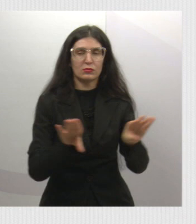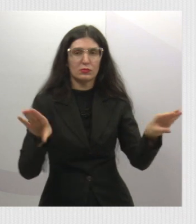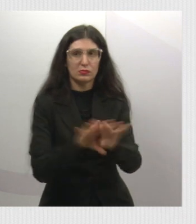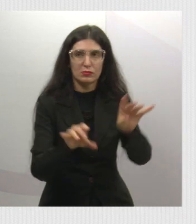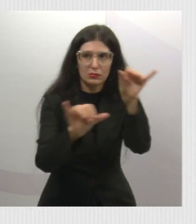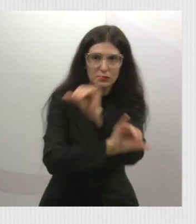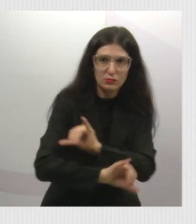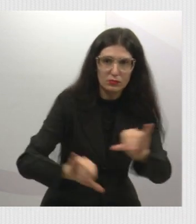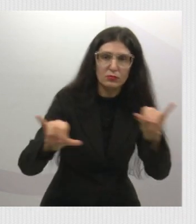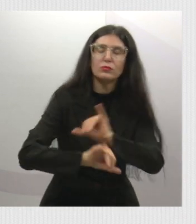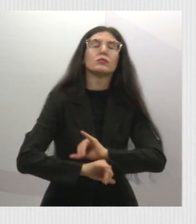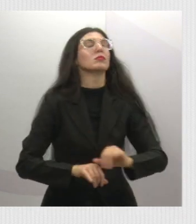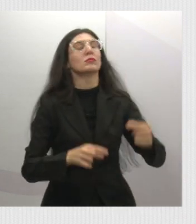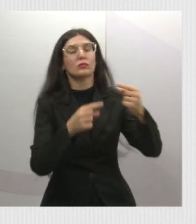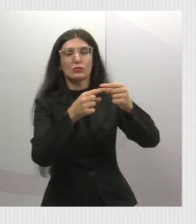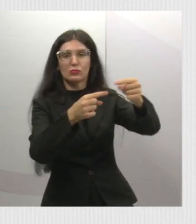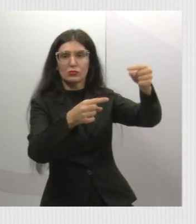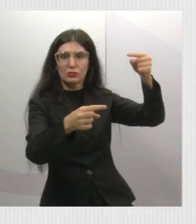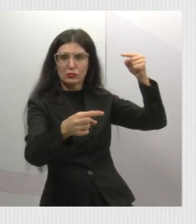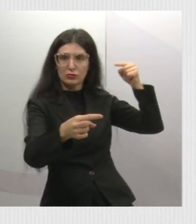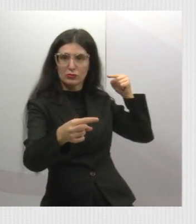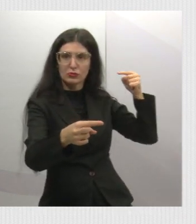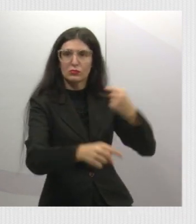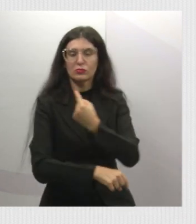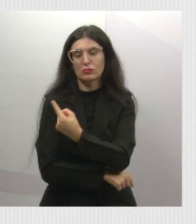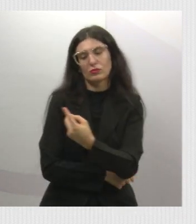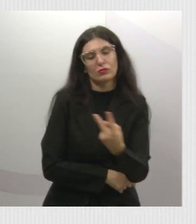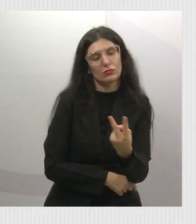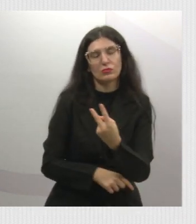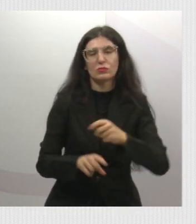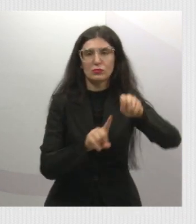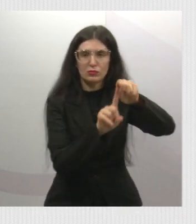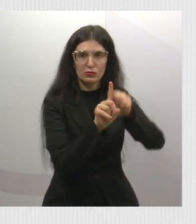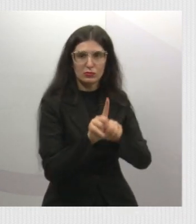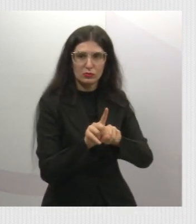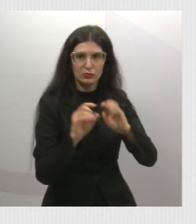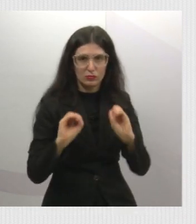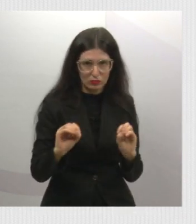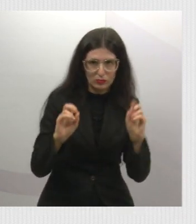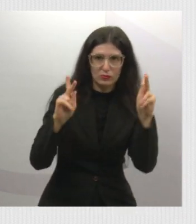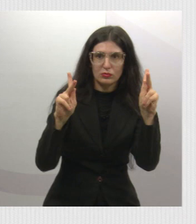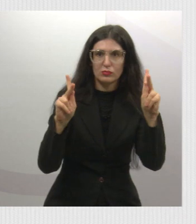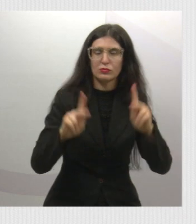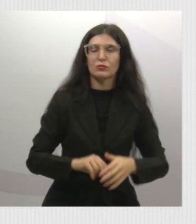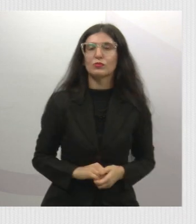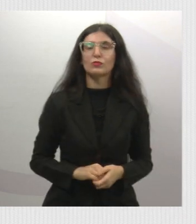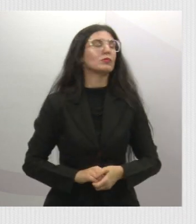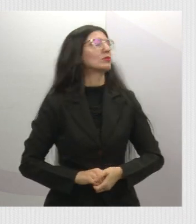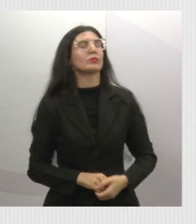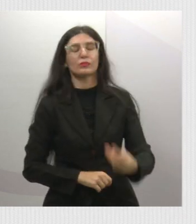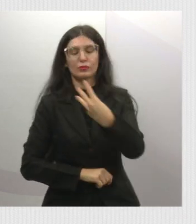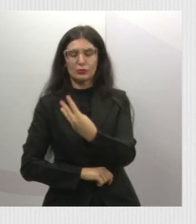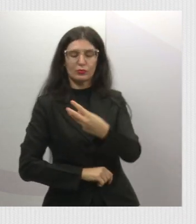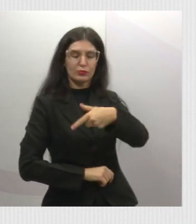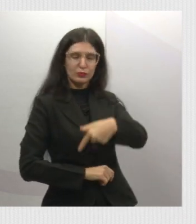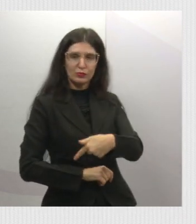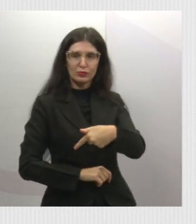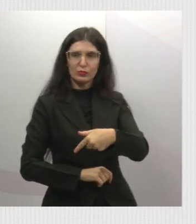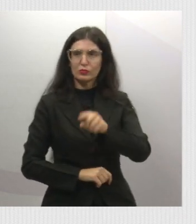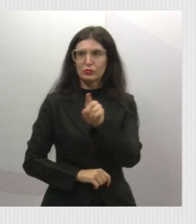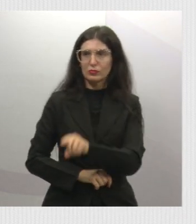é dos últimos 12 meses, ok? Que ficou na ordem de